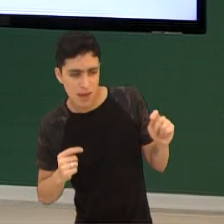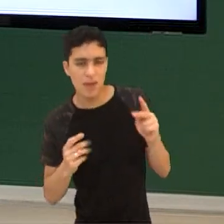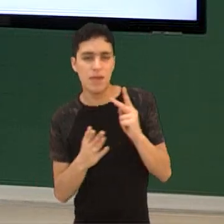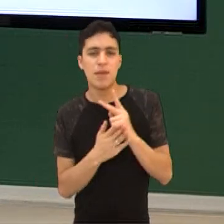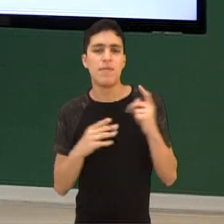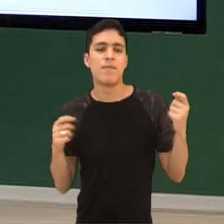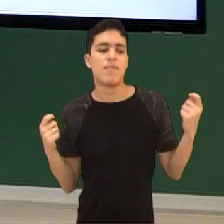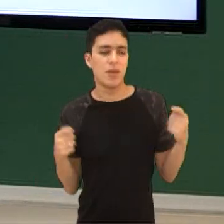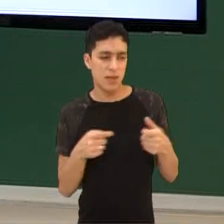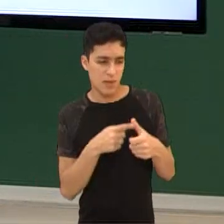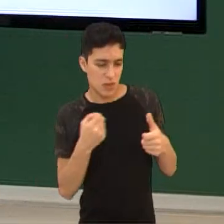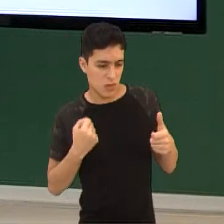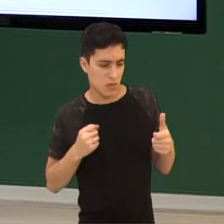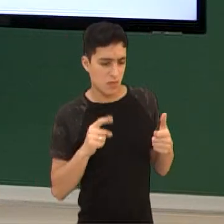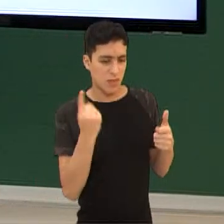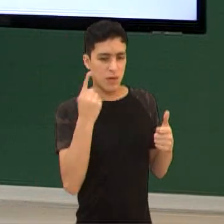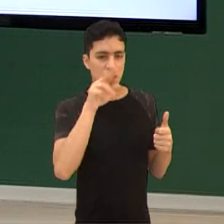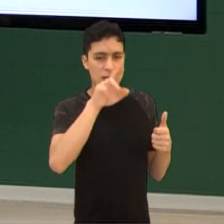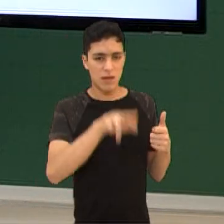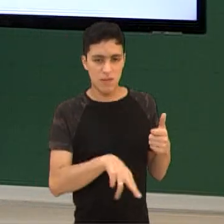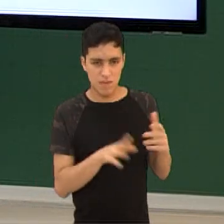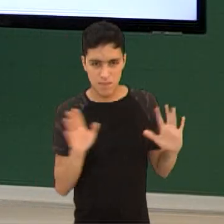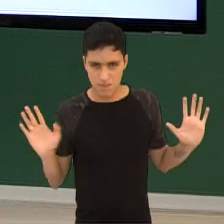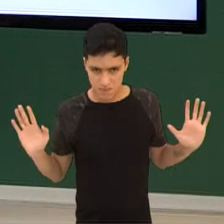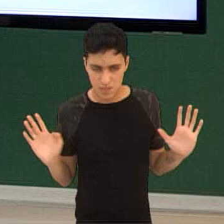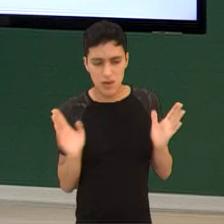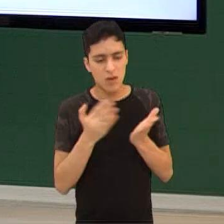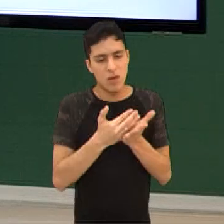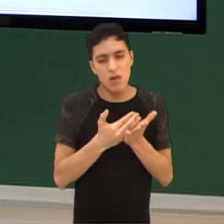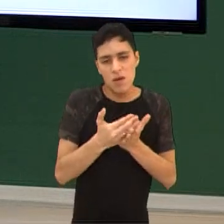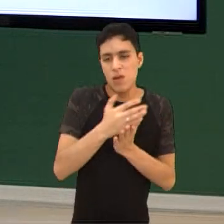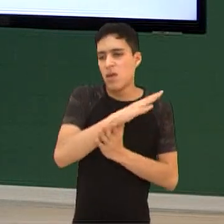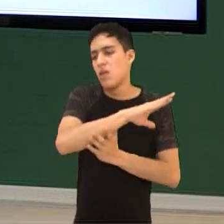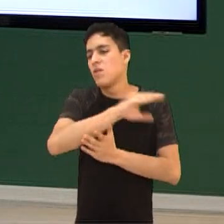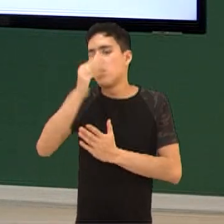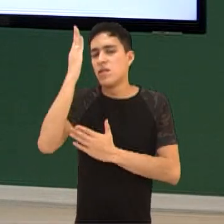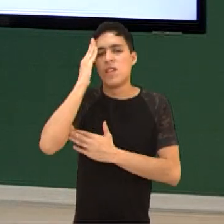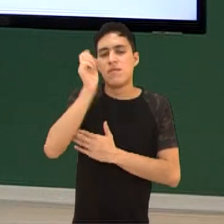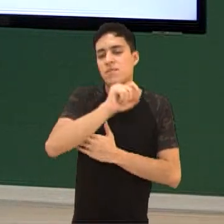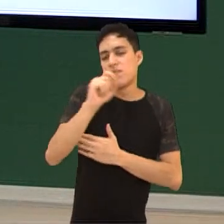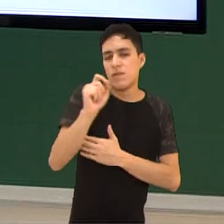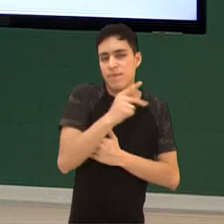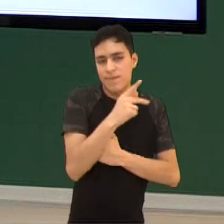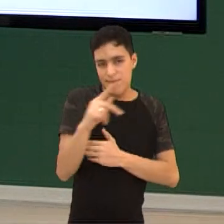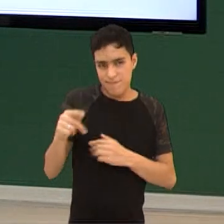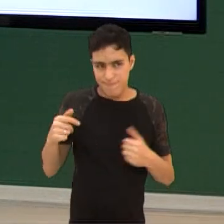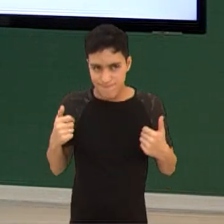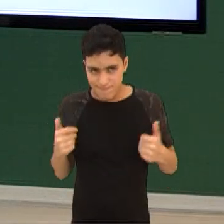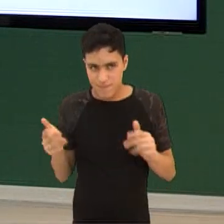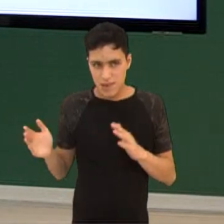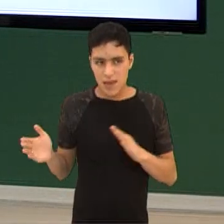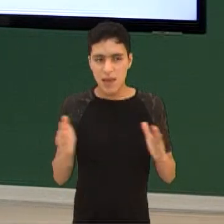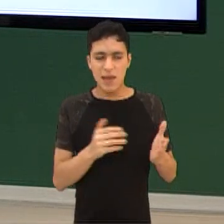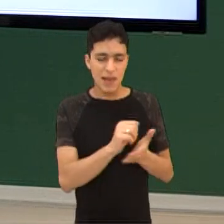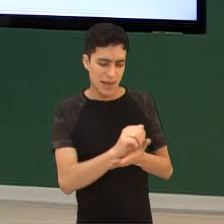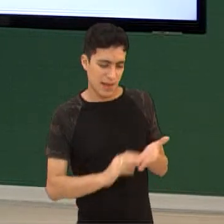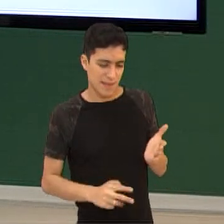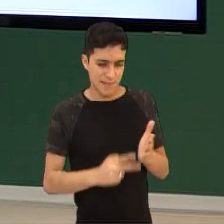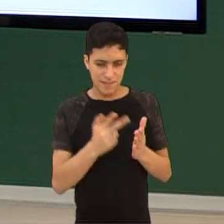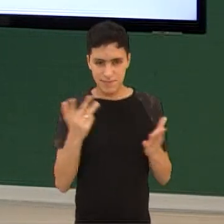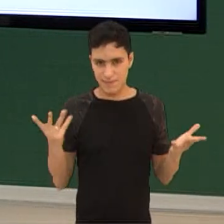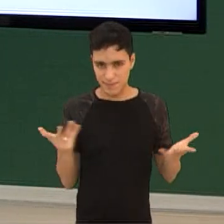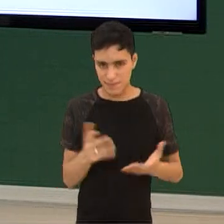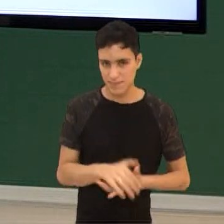precisa do primeiro termo da razão. A partir daí você tem todo da progressão aritmética. Vamos para o segundo